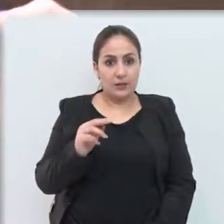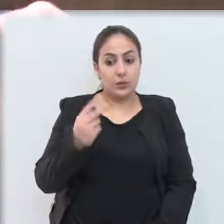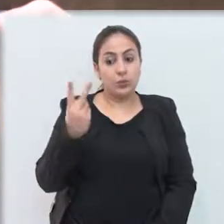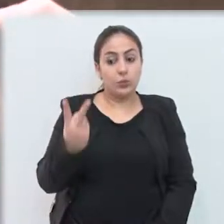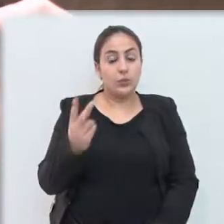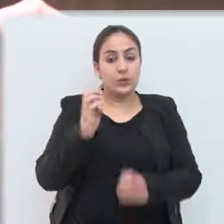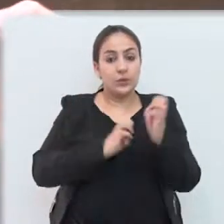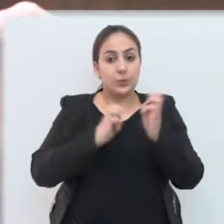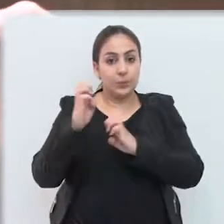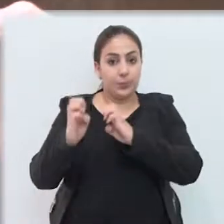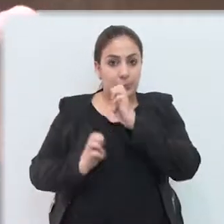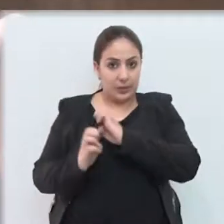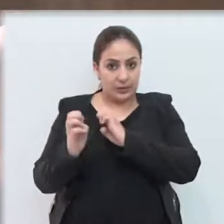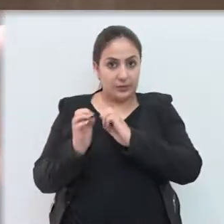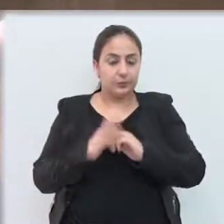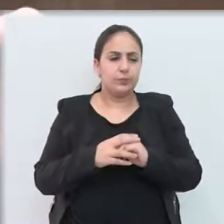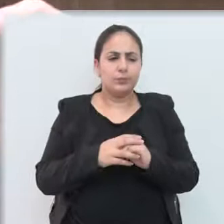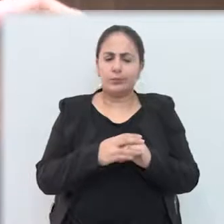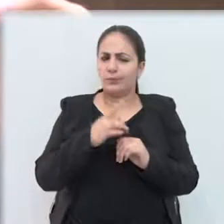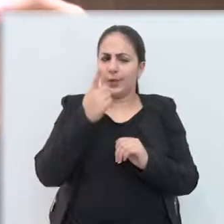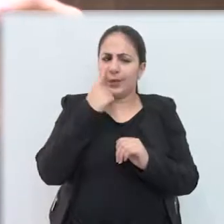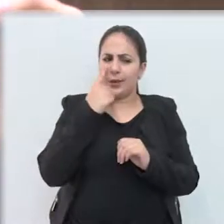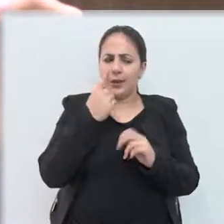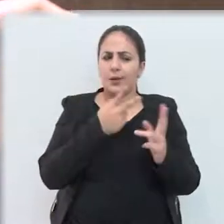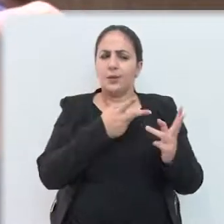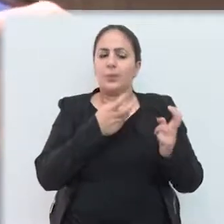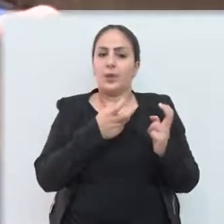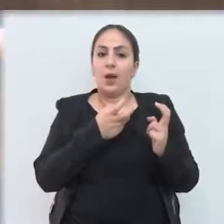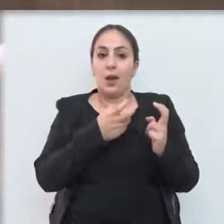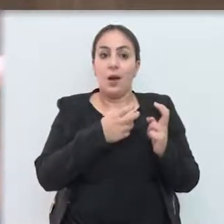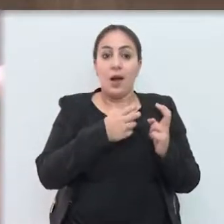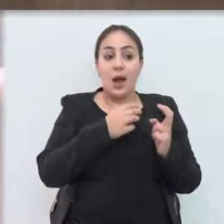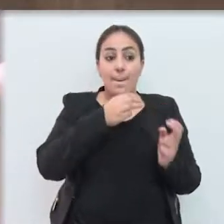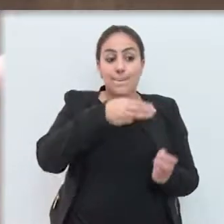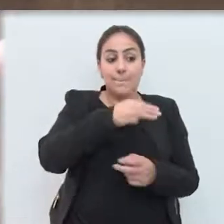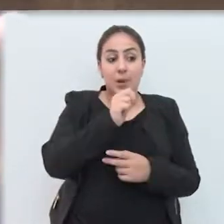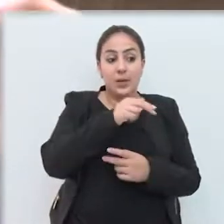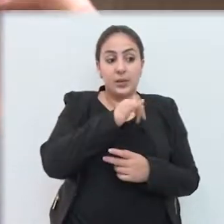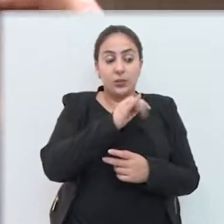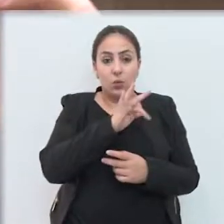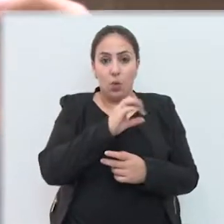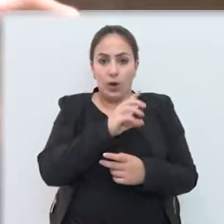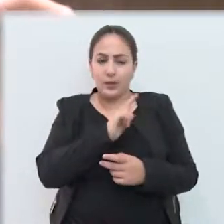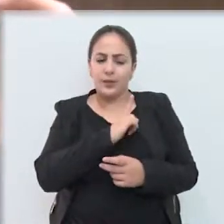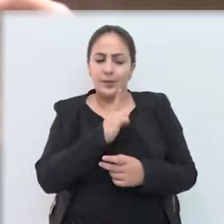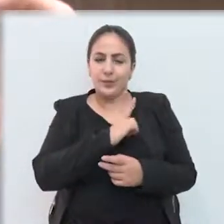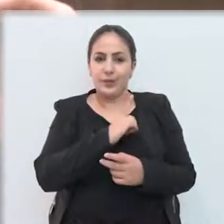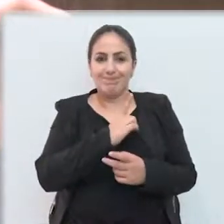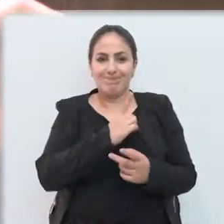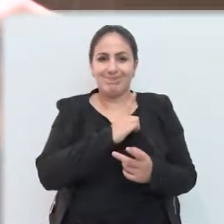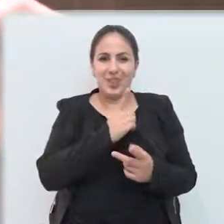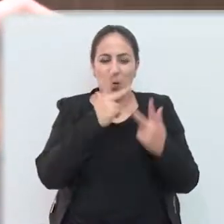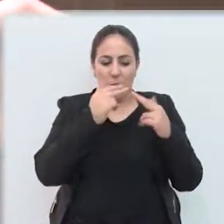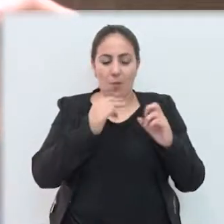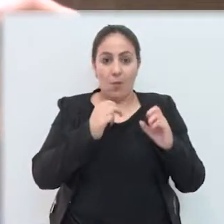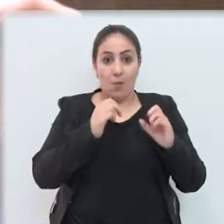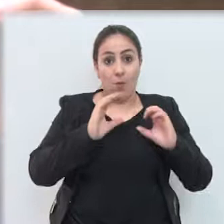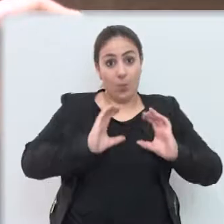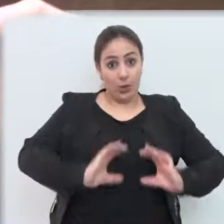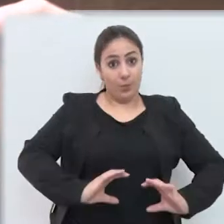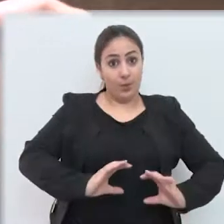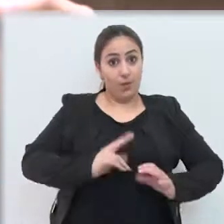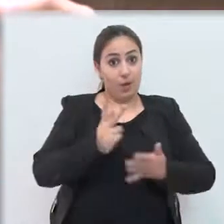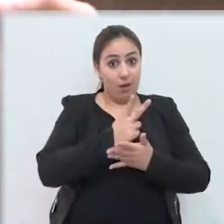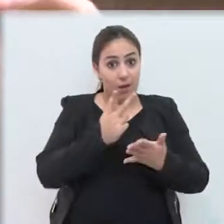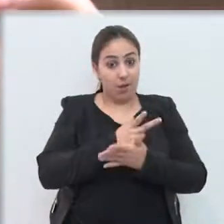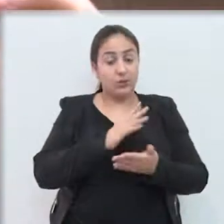juíza entendeu que houve uma conduta temerária da empresa Manitowoc e impôs uma multa de 10 salários mínimos e também